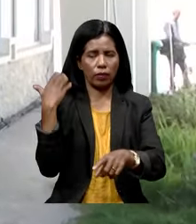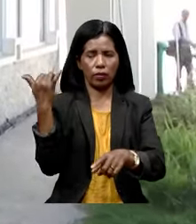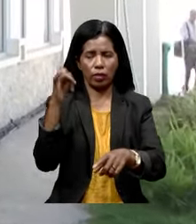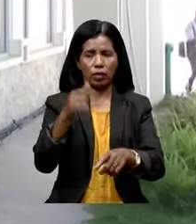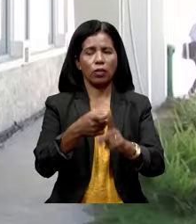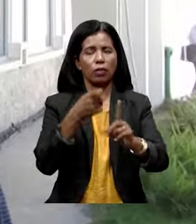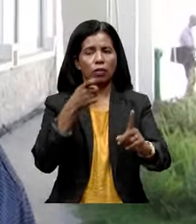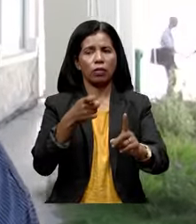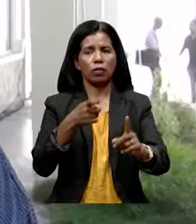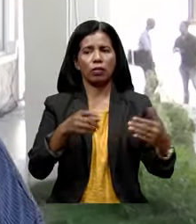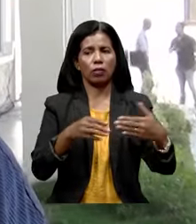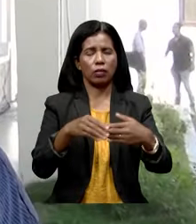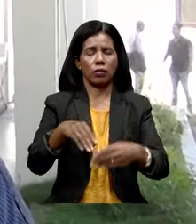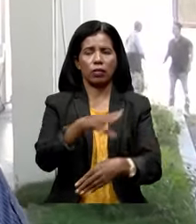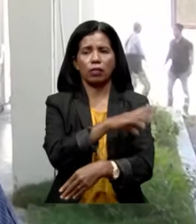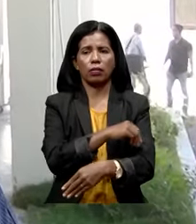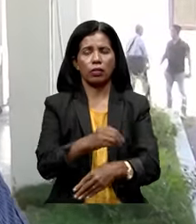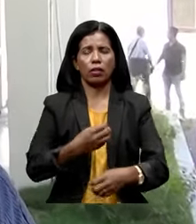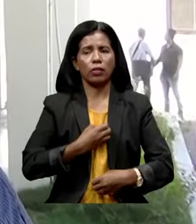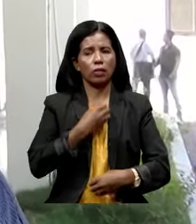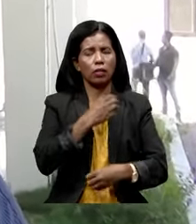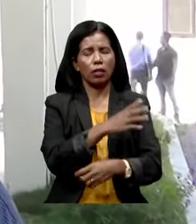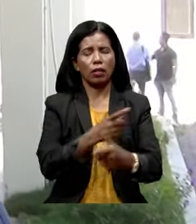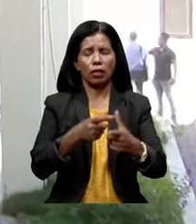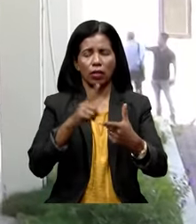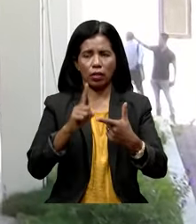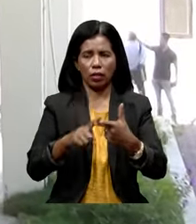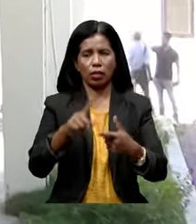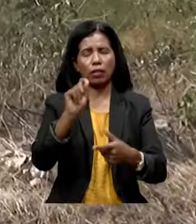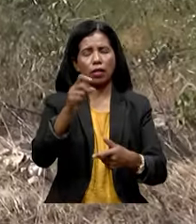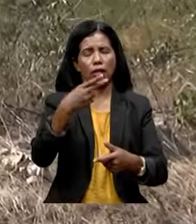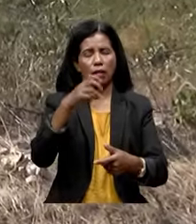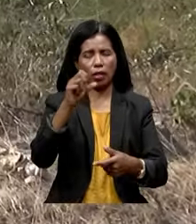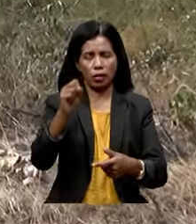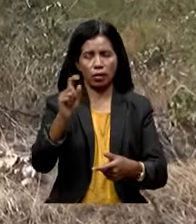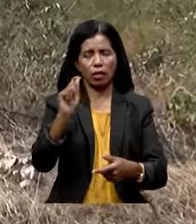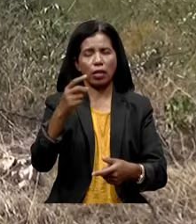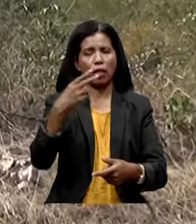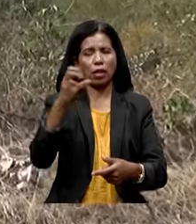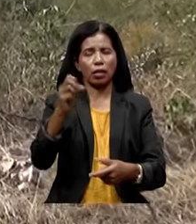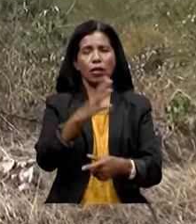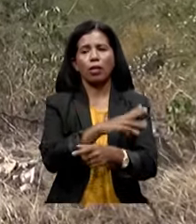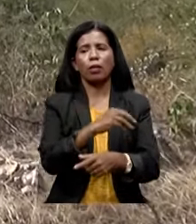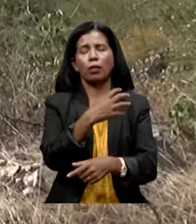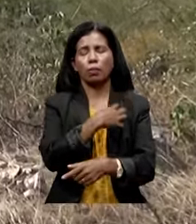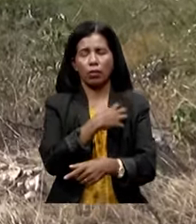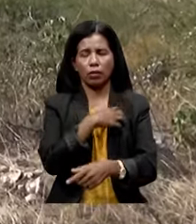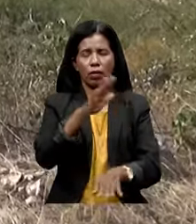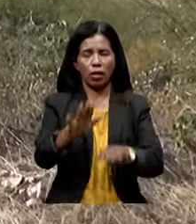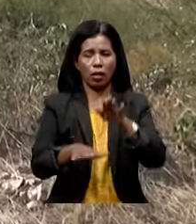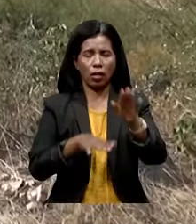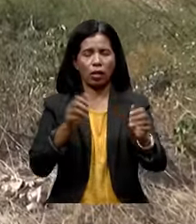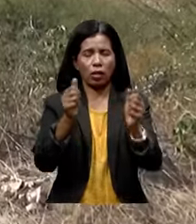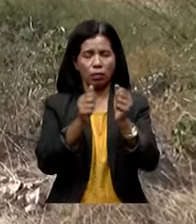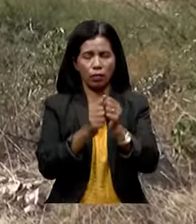os escuteiros, tanto os THS, THM, no mos polícias ne bem maca, lá muito